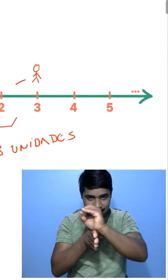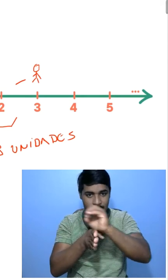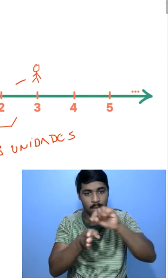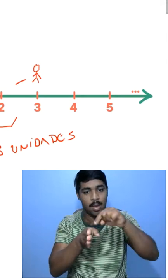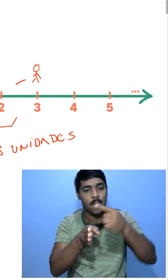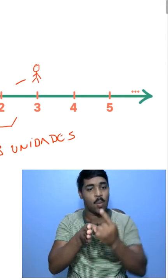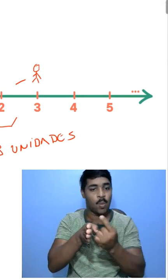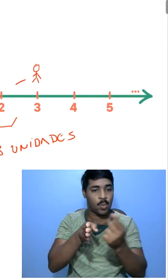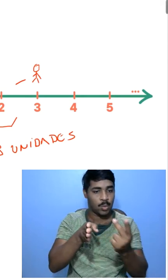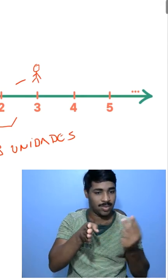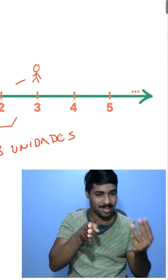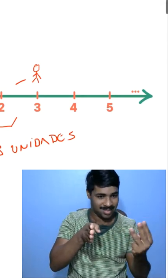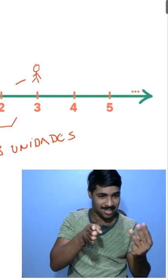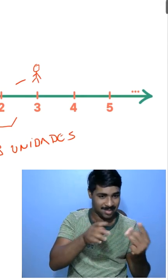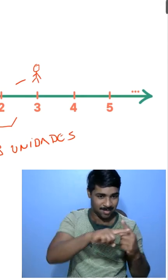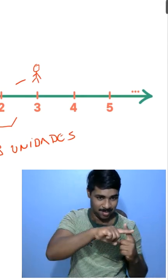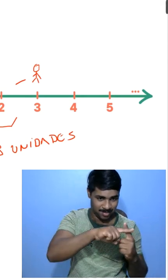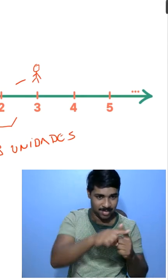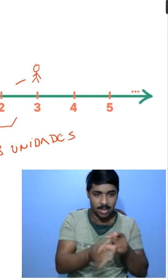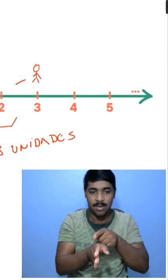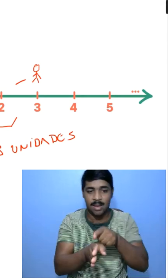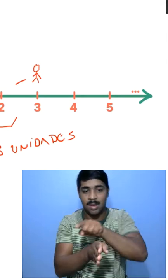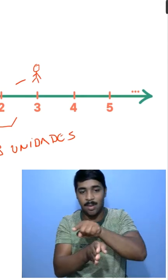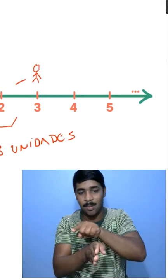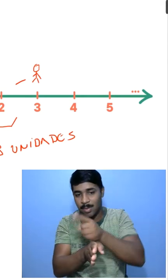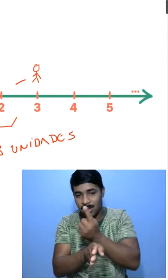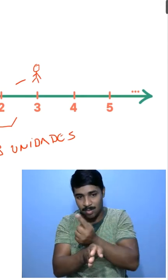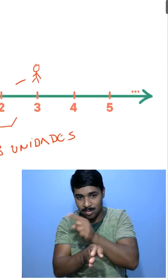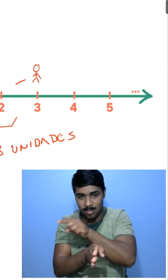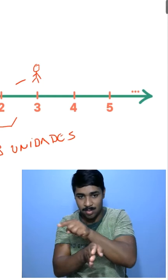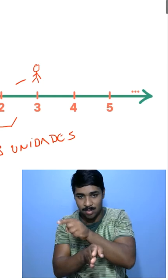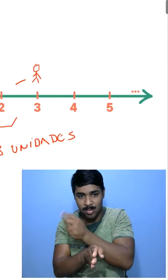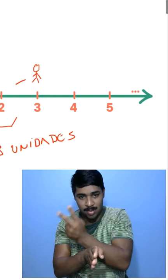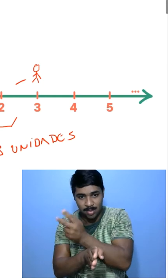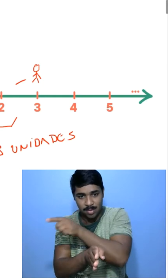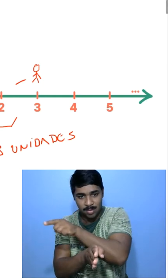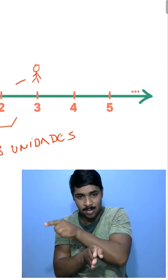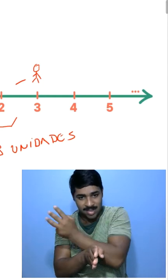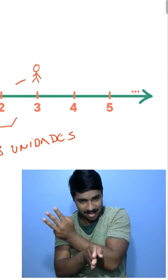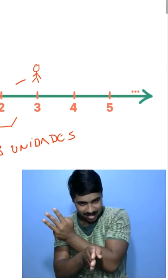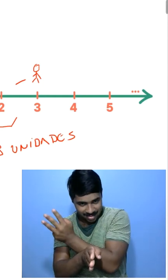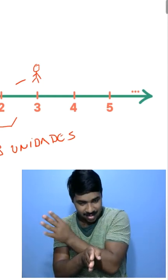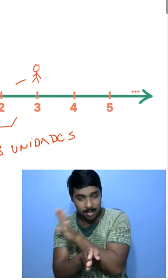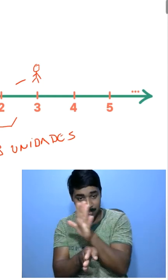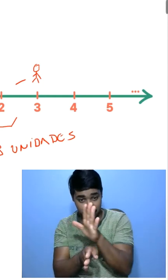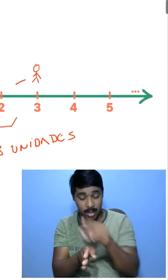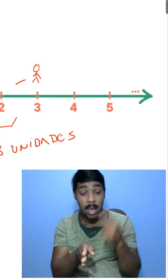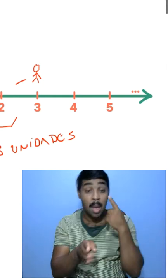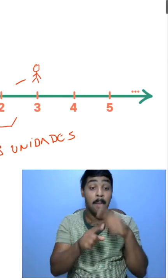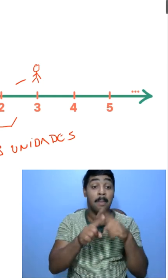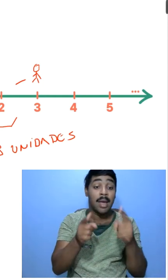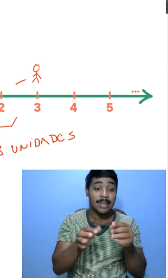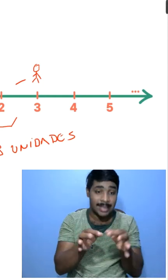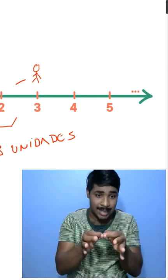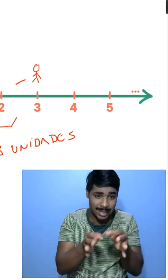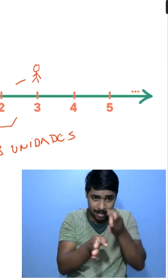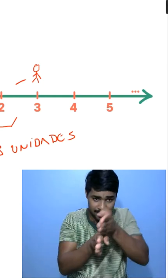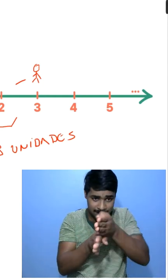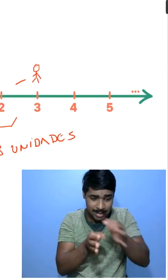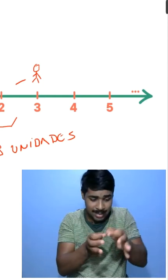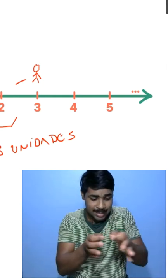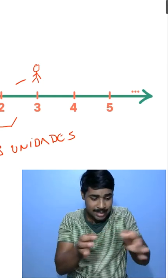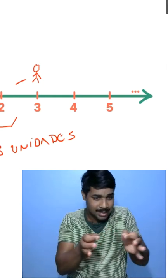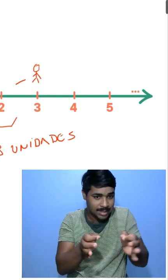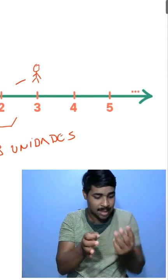positivo, a distância de uma para a outra é sempre 3. Não existe uma distância negativa. Então a distância ela é sempre positiva,